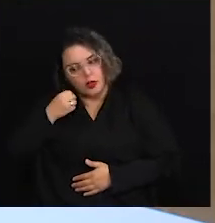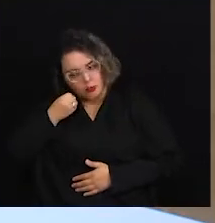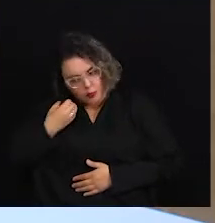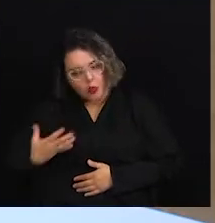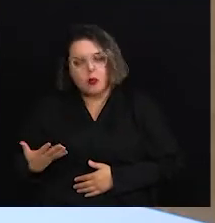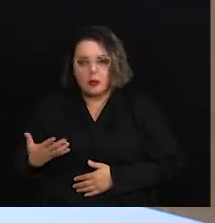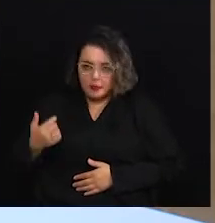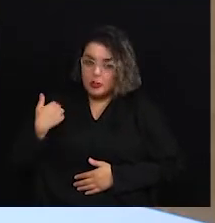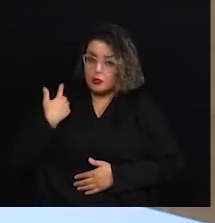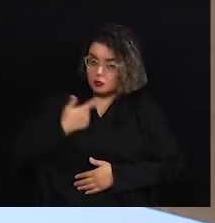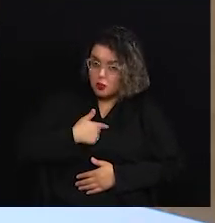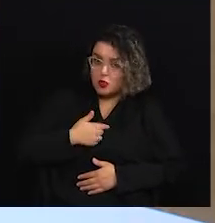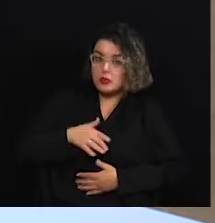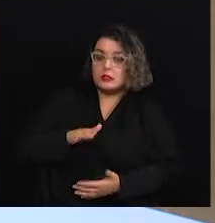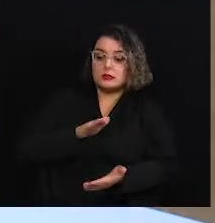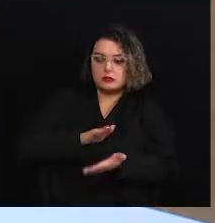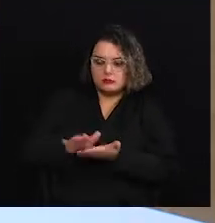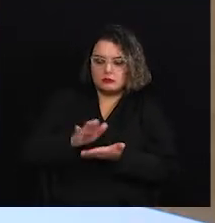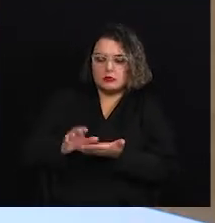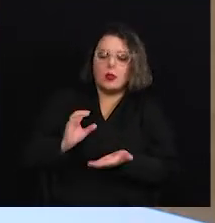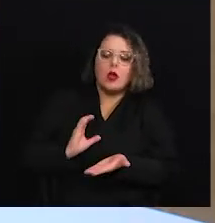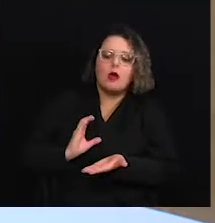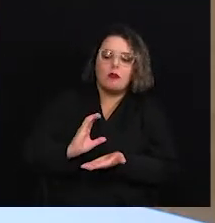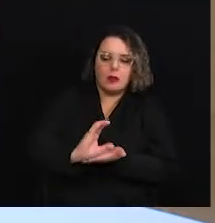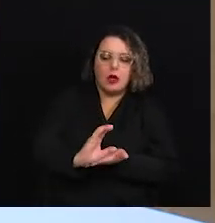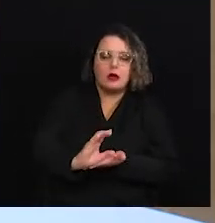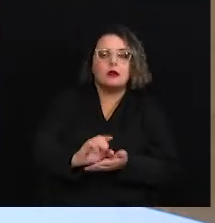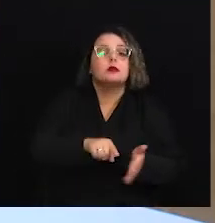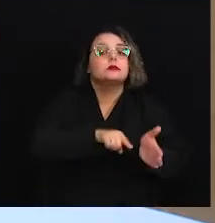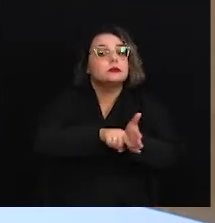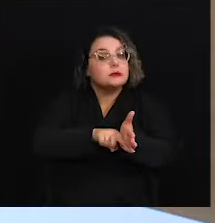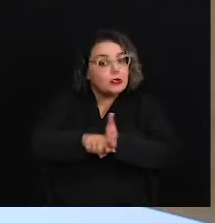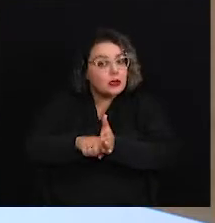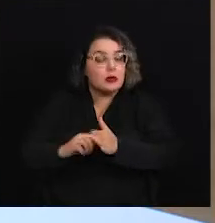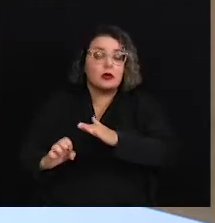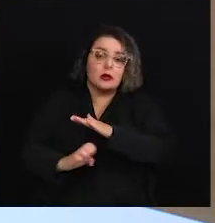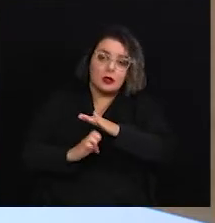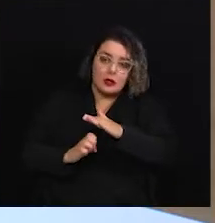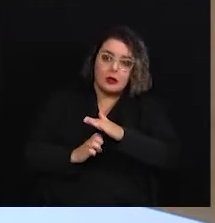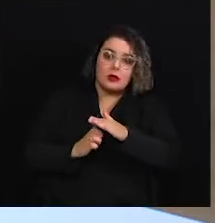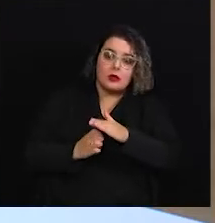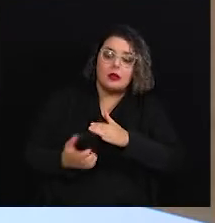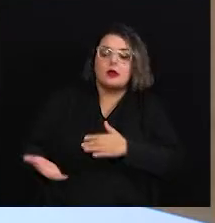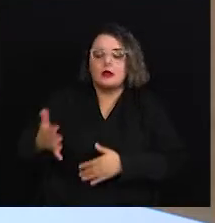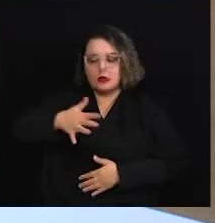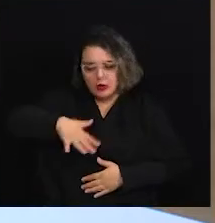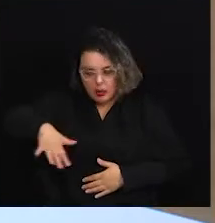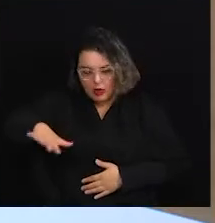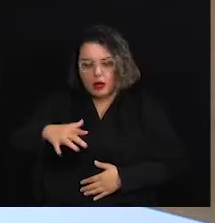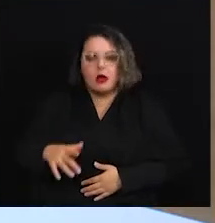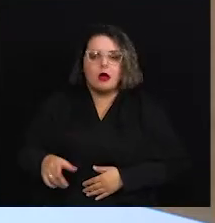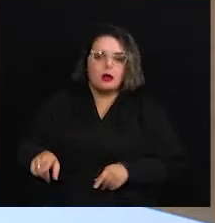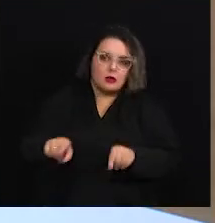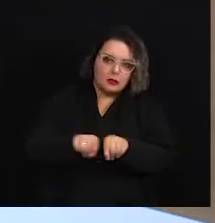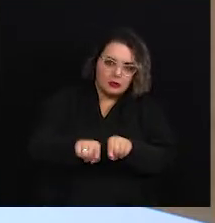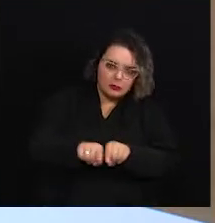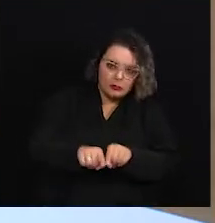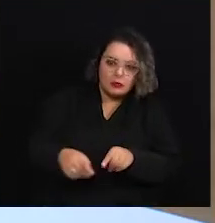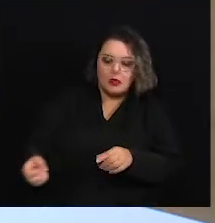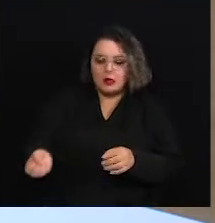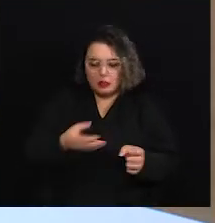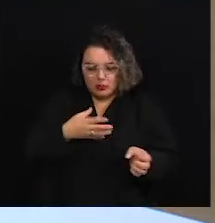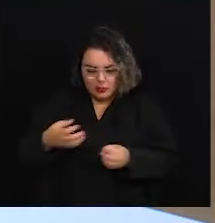melhor forma, que a gente consiga tanto investir na pesquisa, na empresa, e reinvestir nesse mercado, que é sempre o que a gente quer